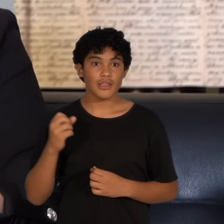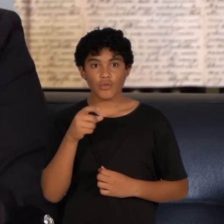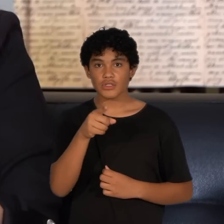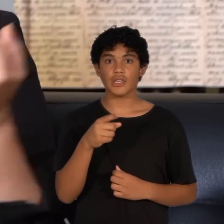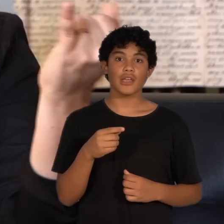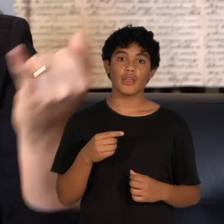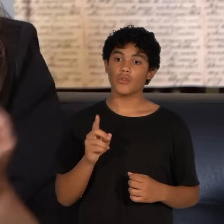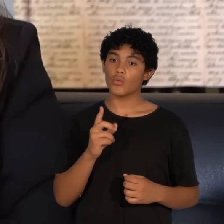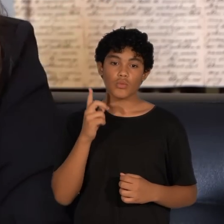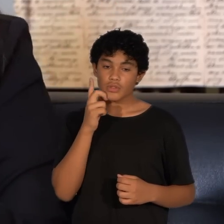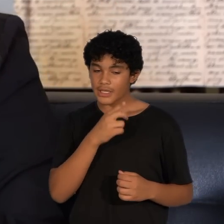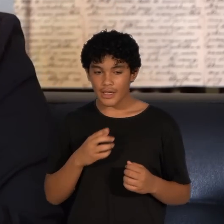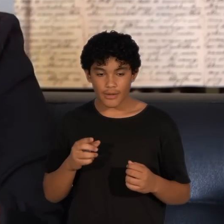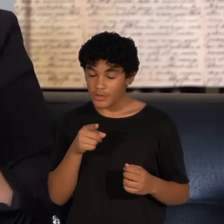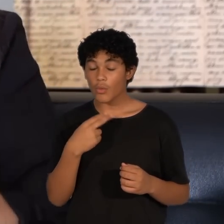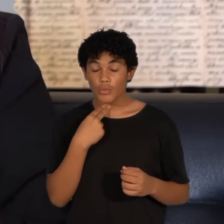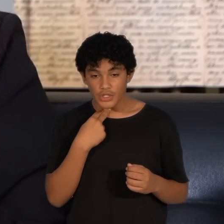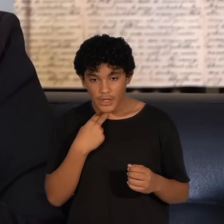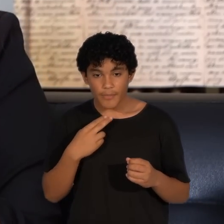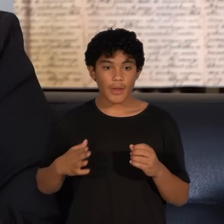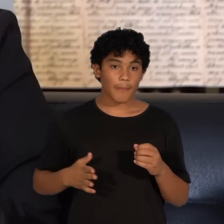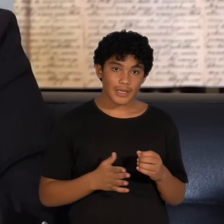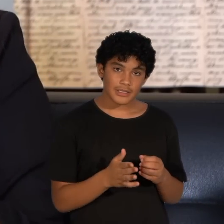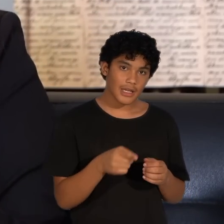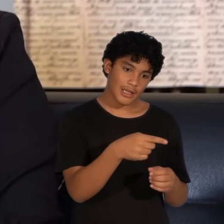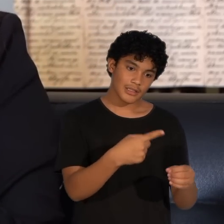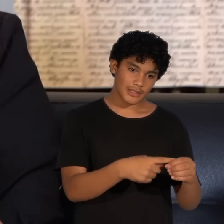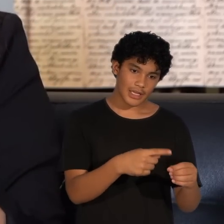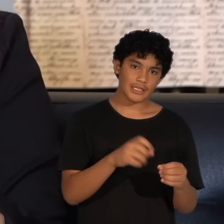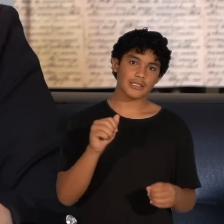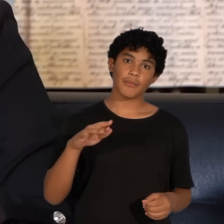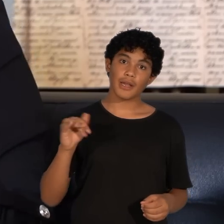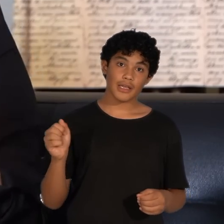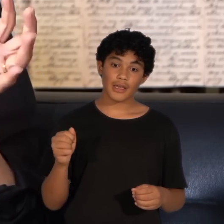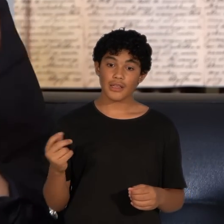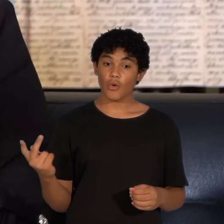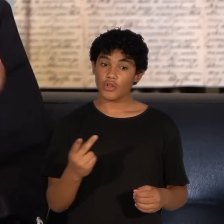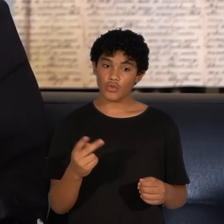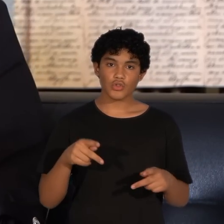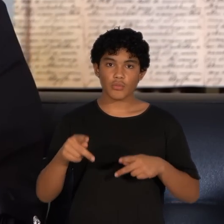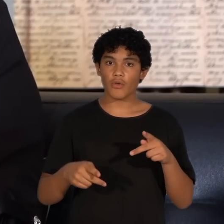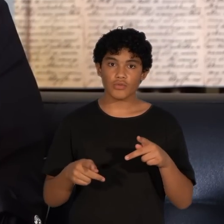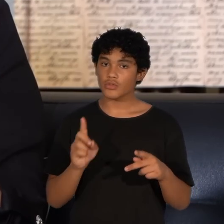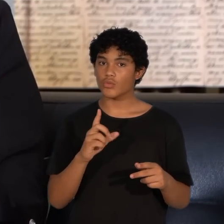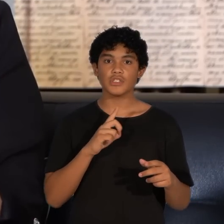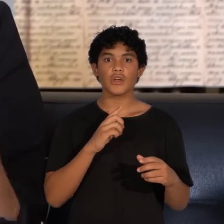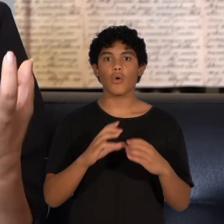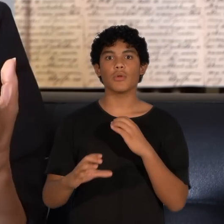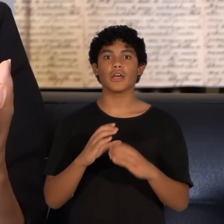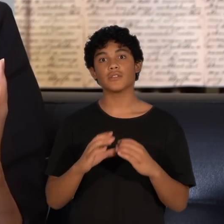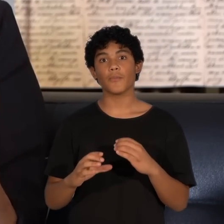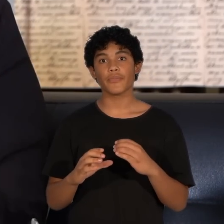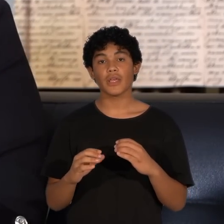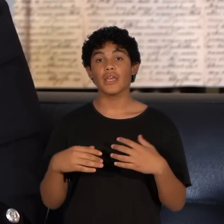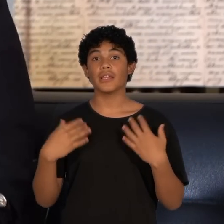você não podia passar por Samaria, não podia pedir favores para eles, então eles nem se comunicavam. Diante